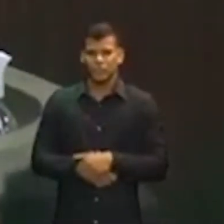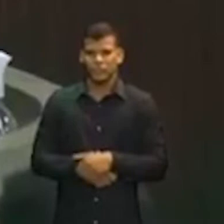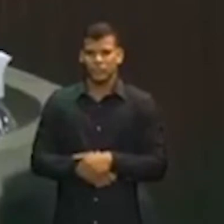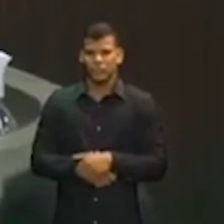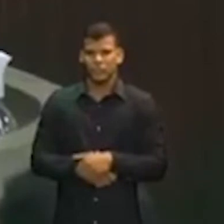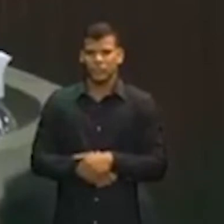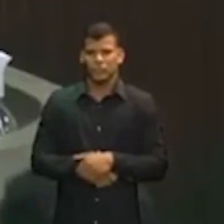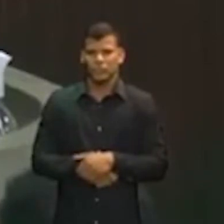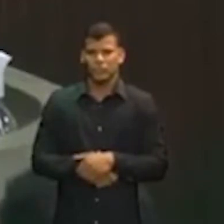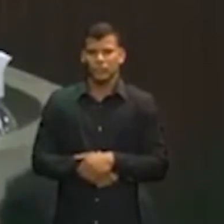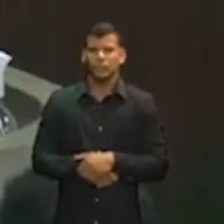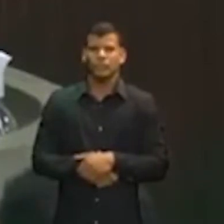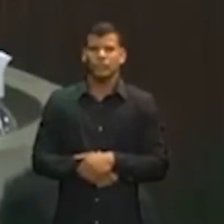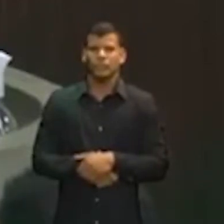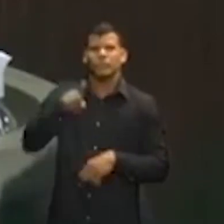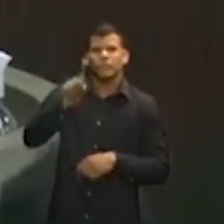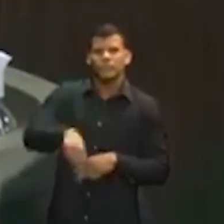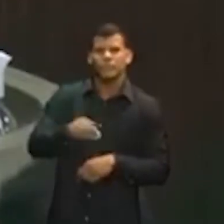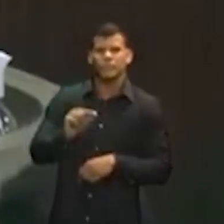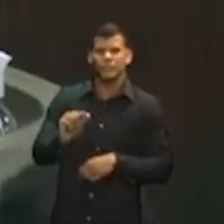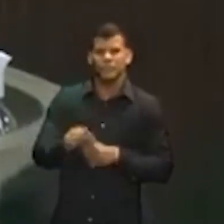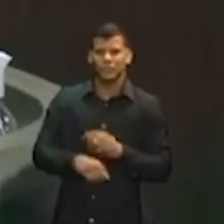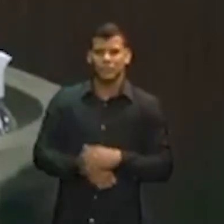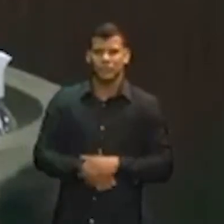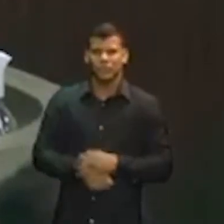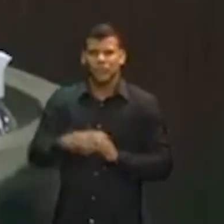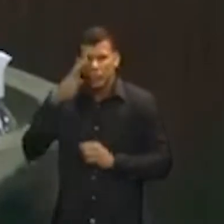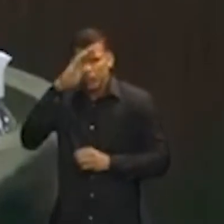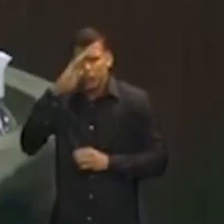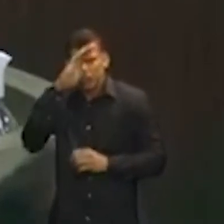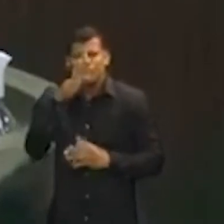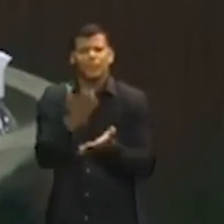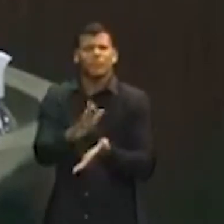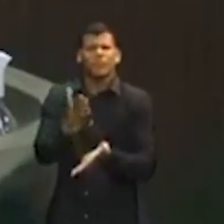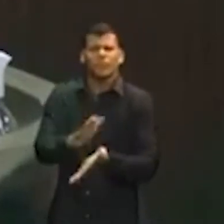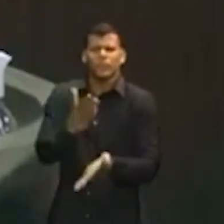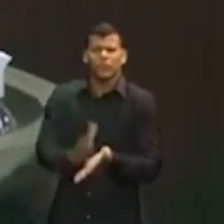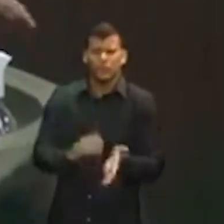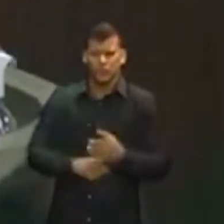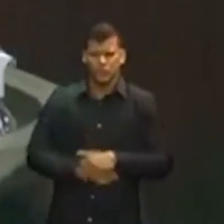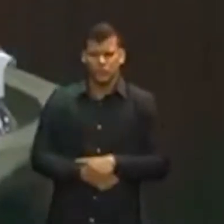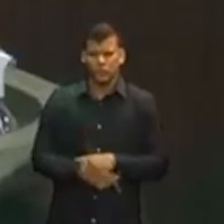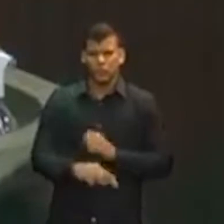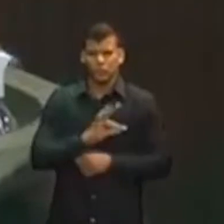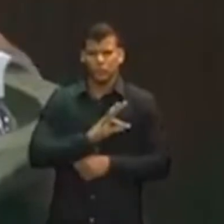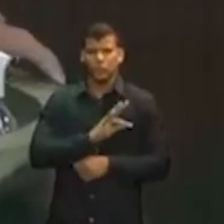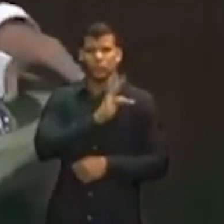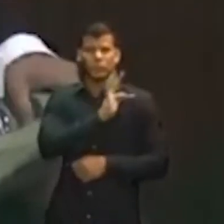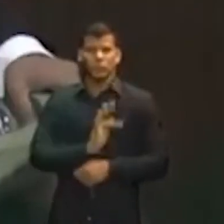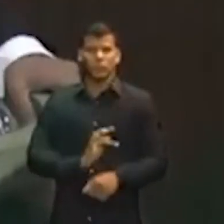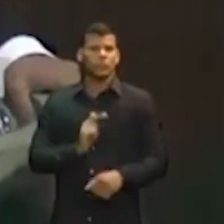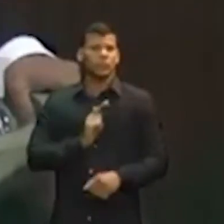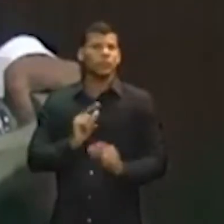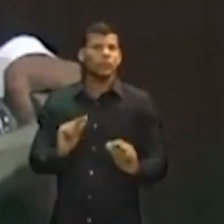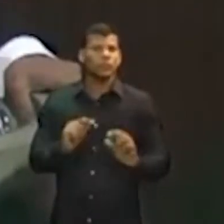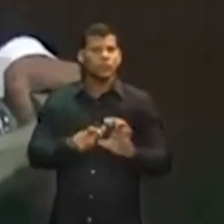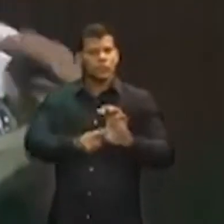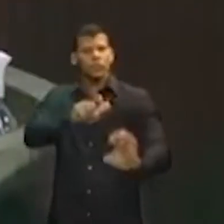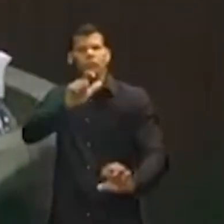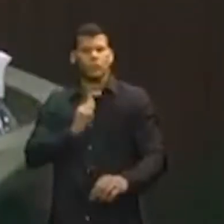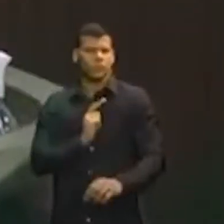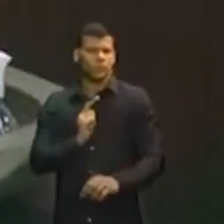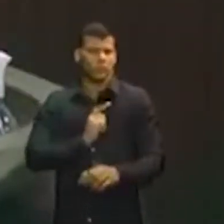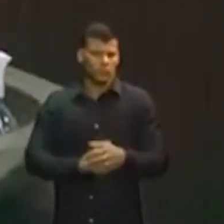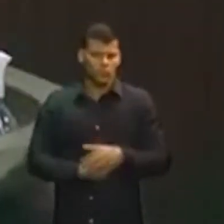Agora não se admite é desqualificar aqui Bolsonaro sem ter nada a ver. A Polícia Federal tem sua